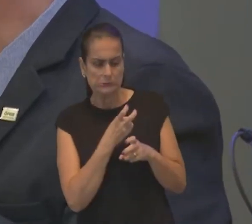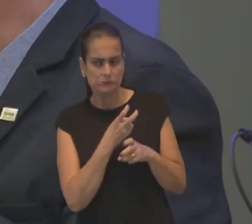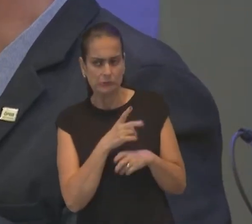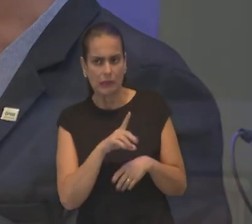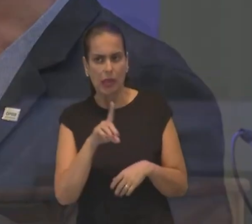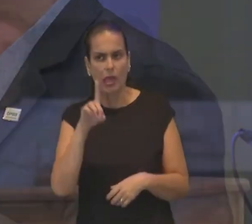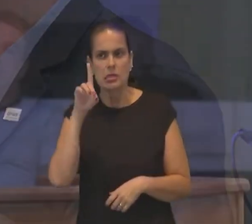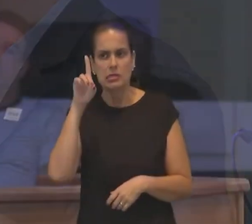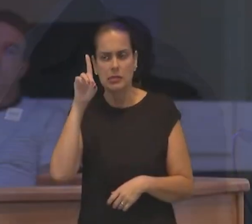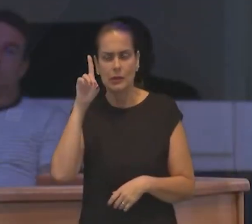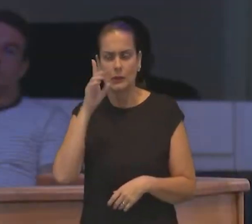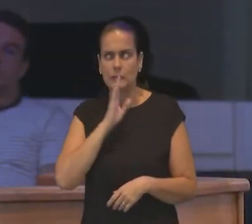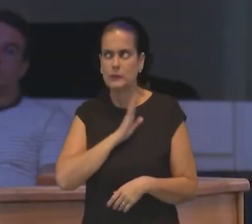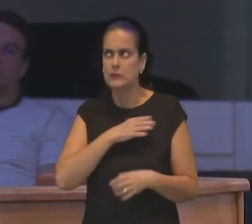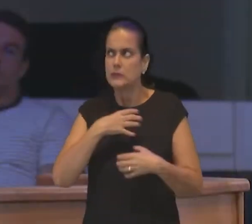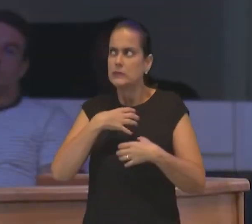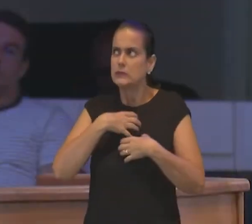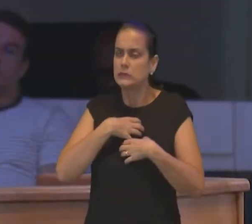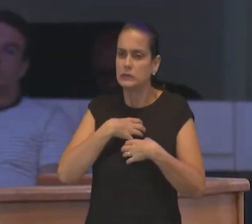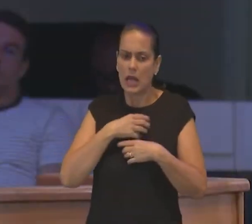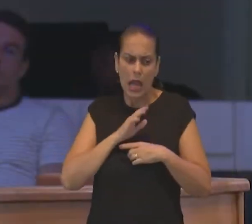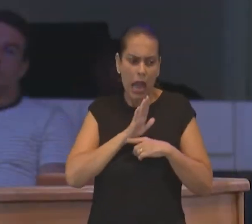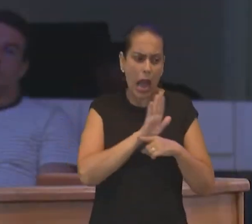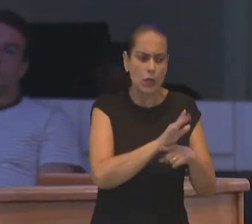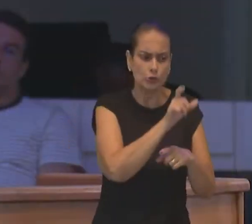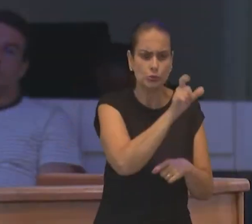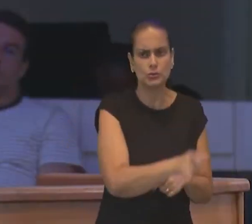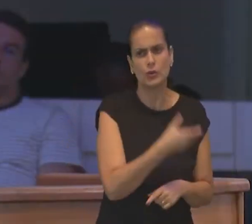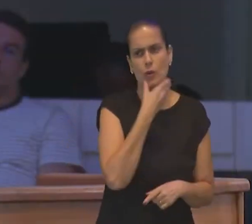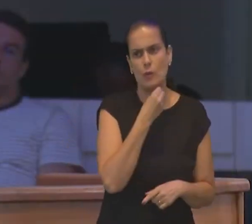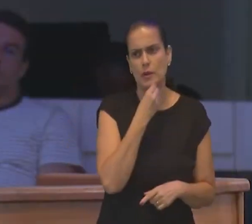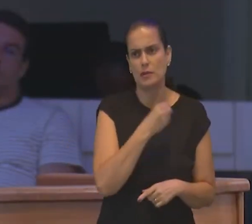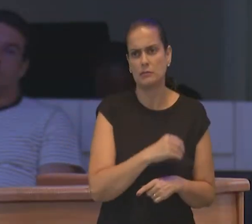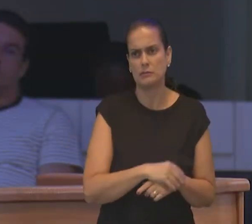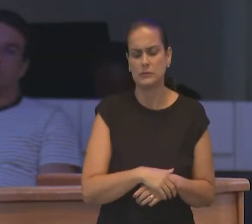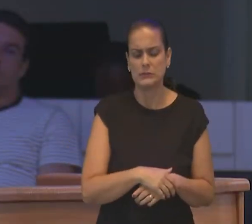colocou no meu coração: ajuda esse rapaz.